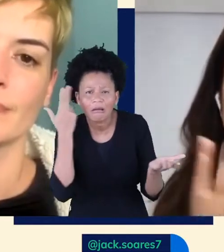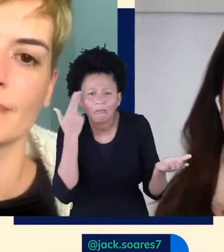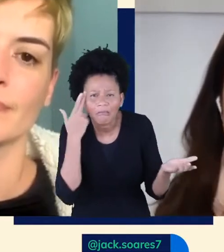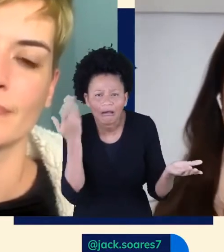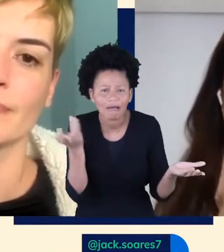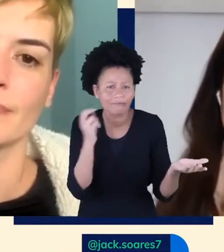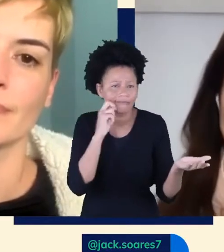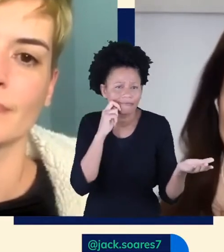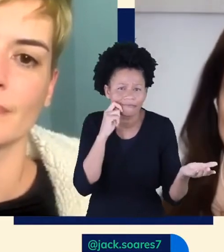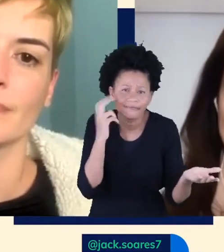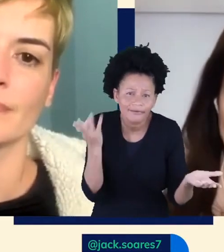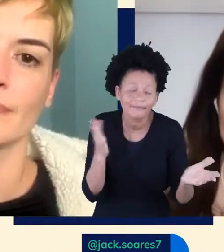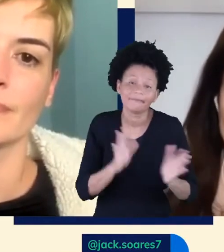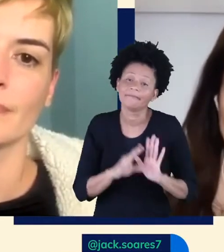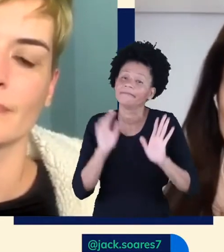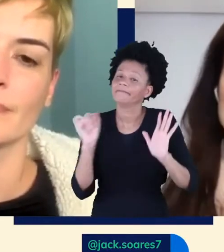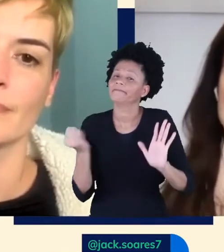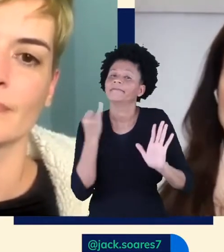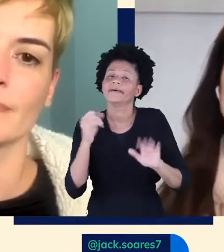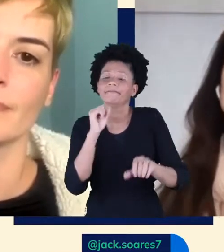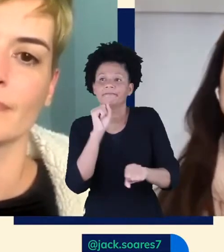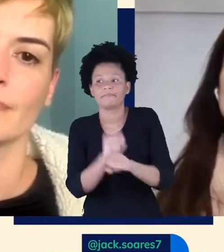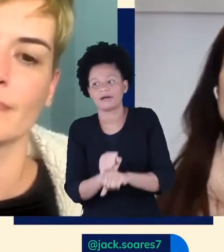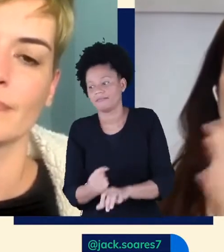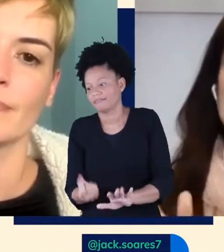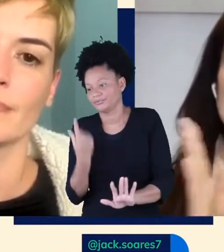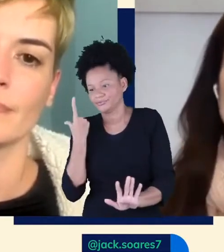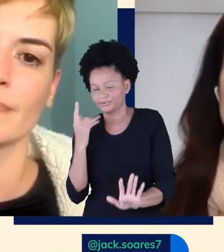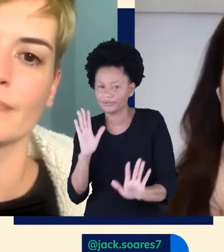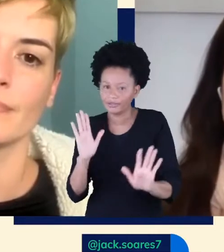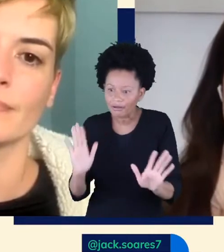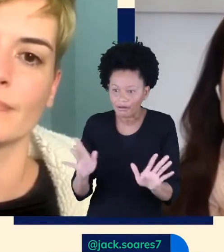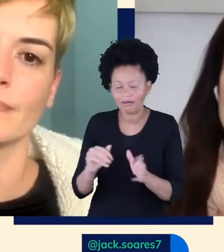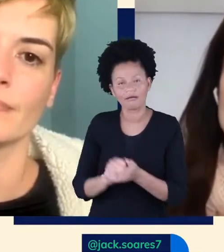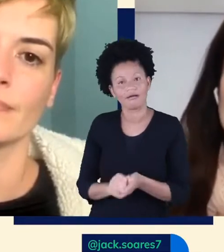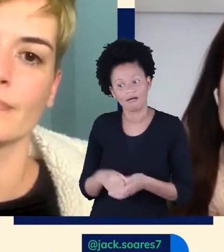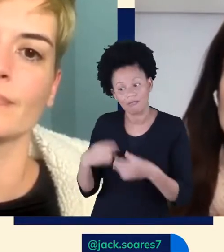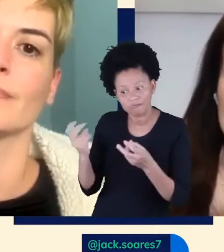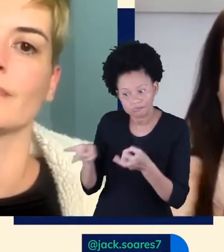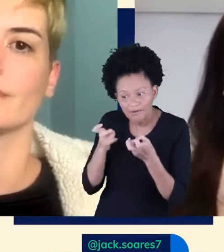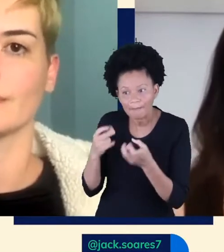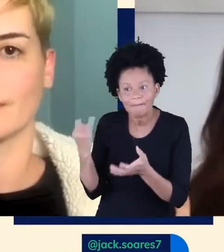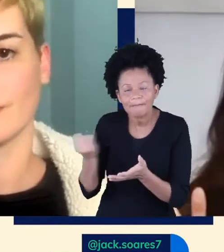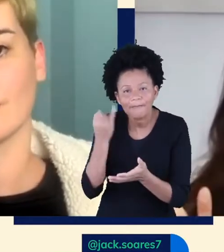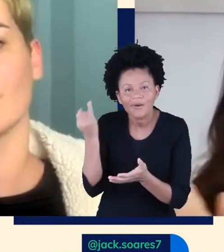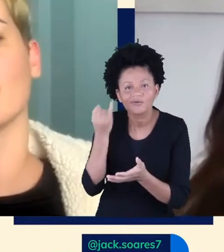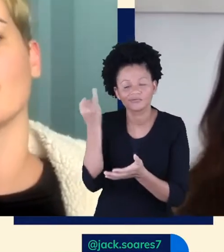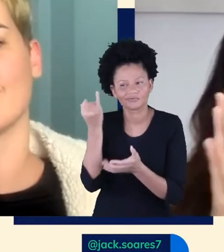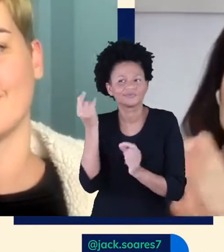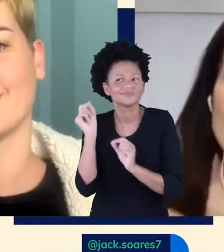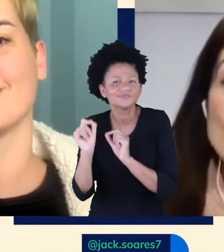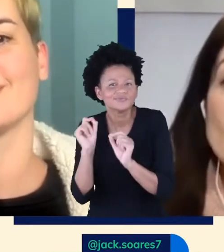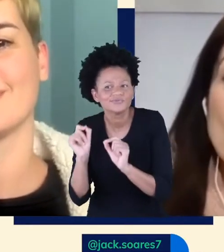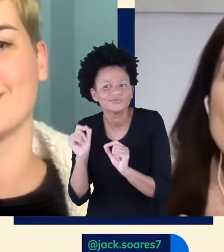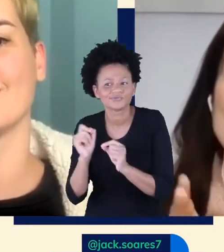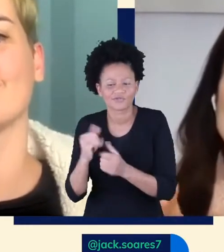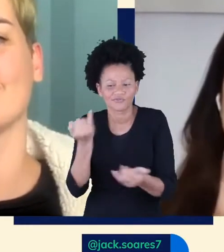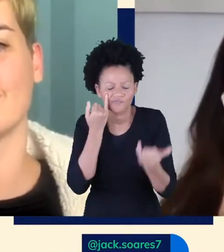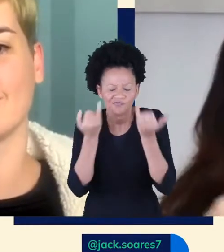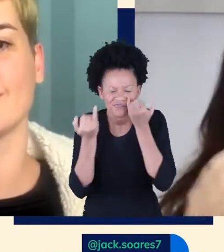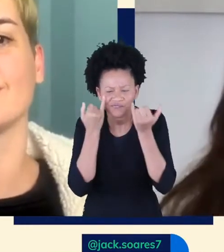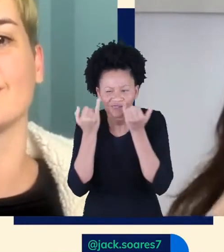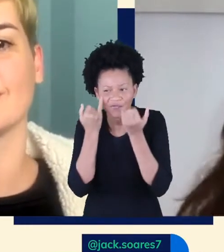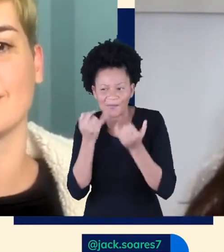O importante é que a gente pare em um momento e fale, poxa, olha, veio a oportunidade da informação, então deixa eu pesquisar, deixa eu ver o que tem de legal para eu